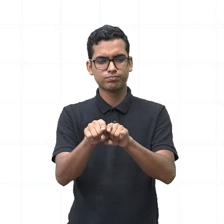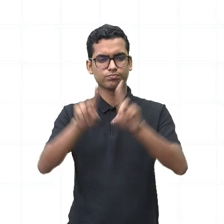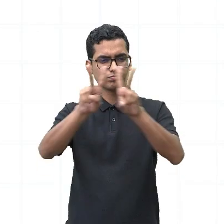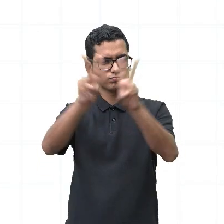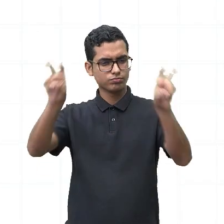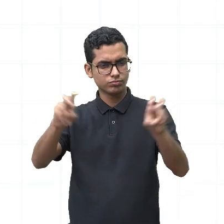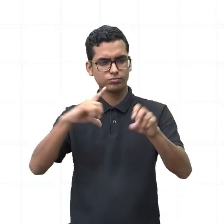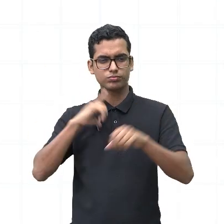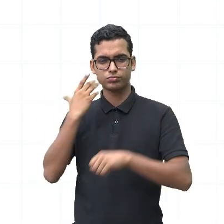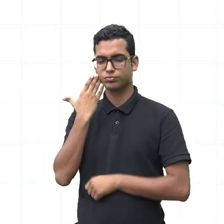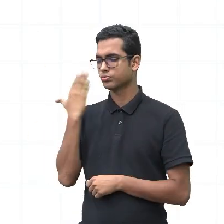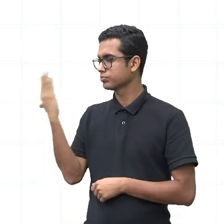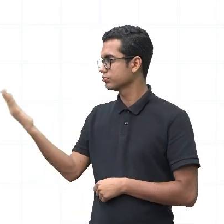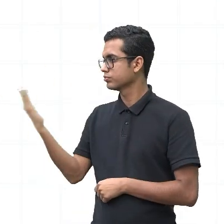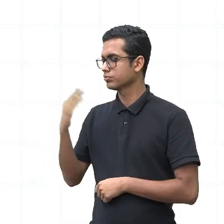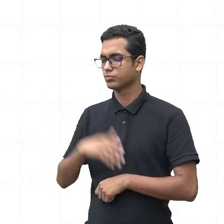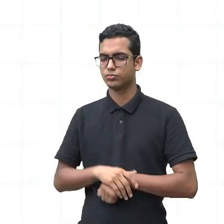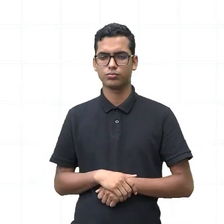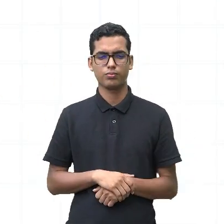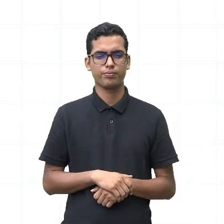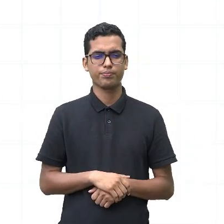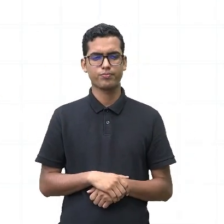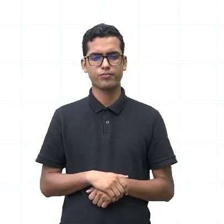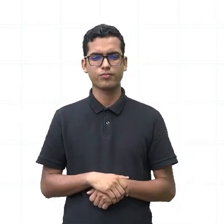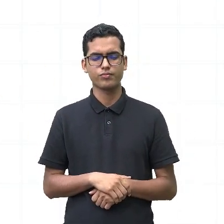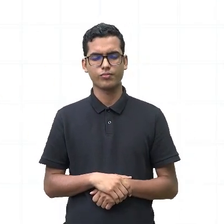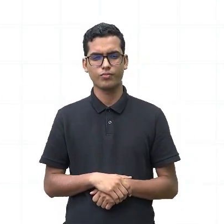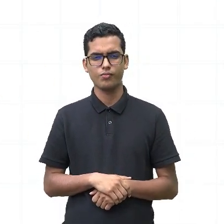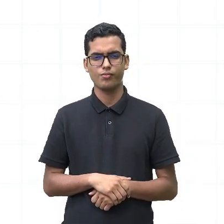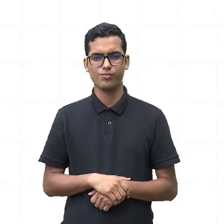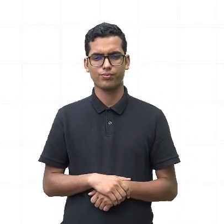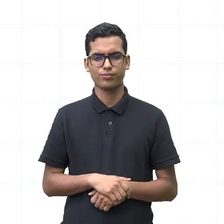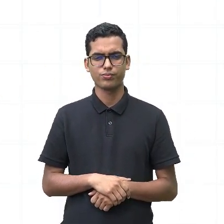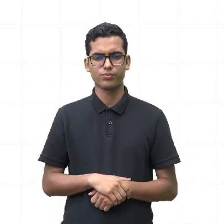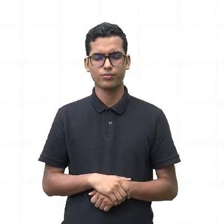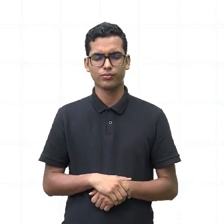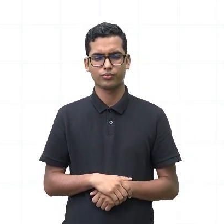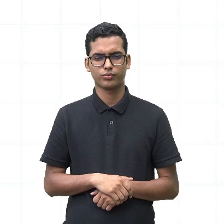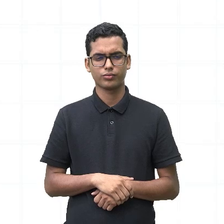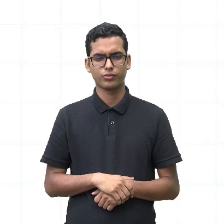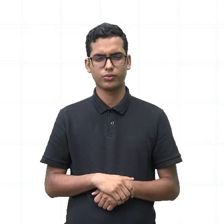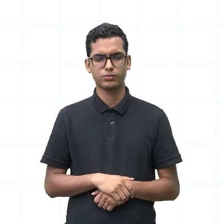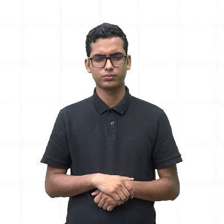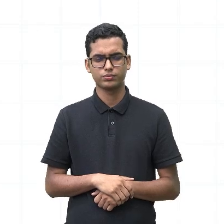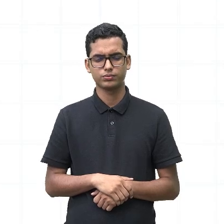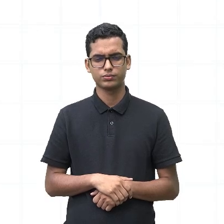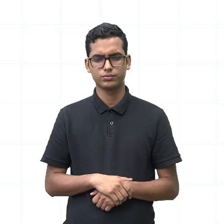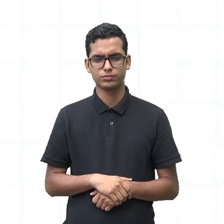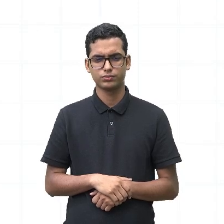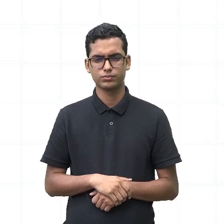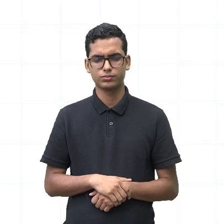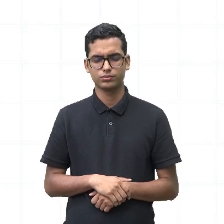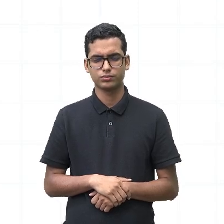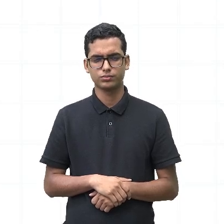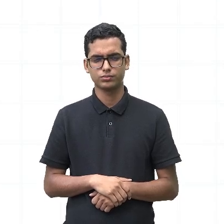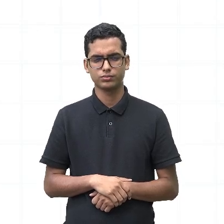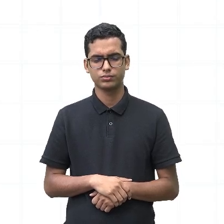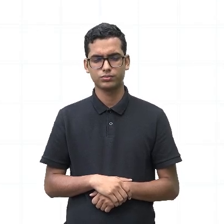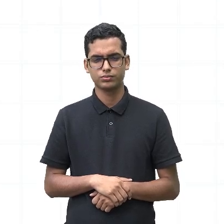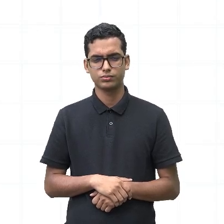tenho Disappearance of Bees, ok? Colony Collapse Disorder. Também